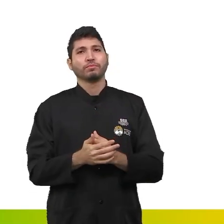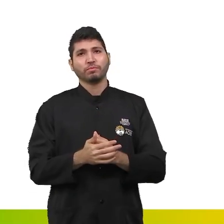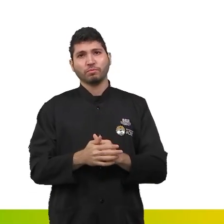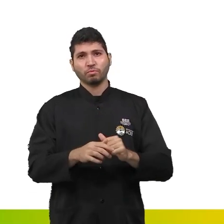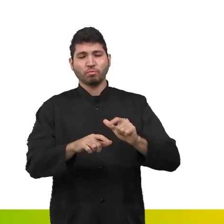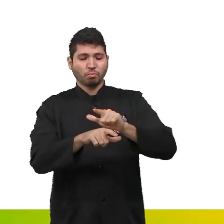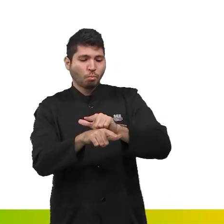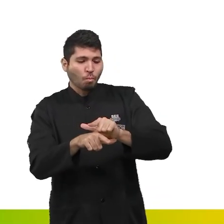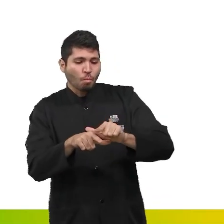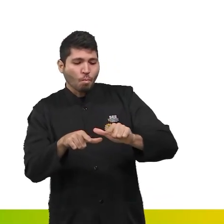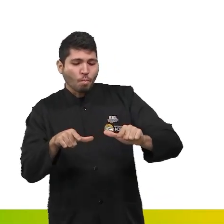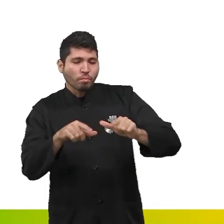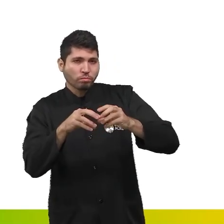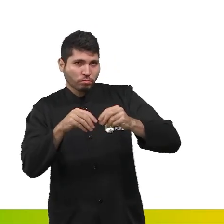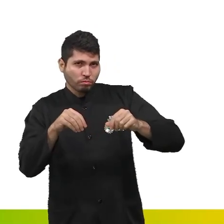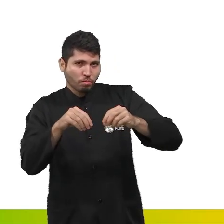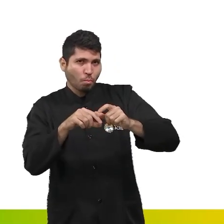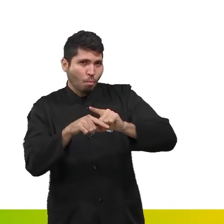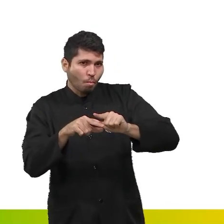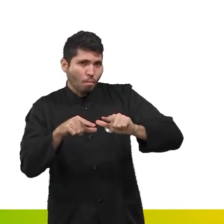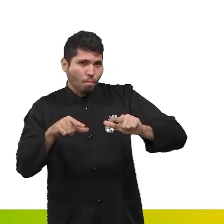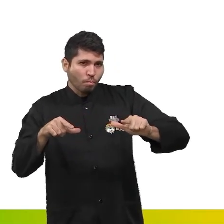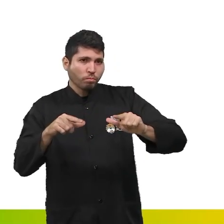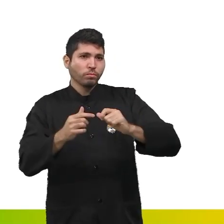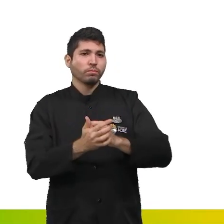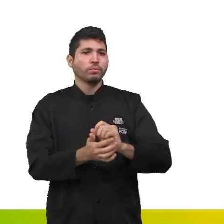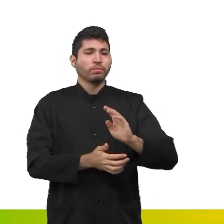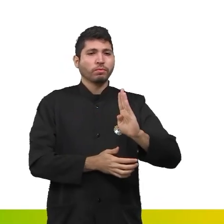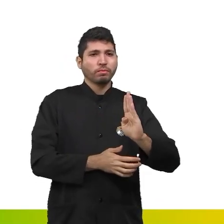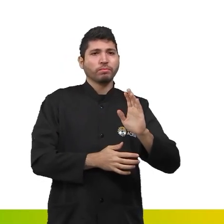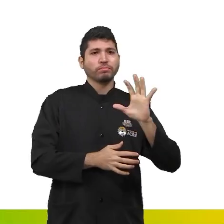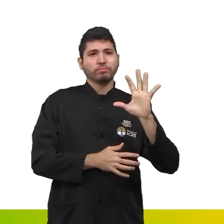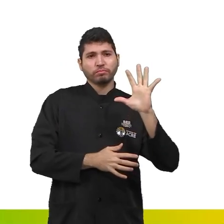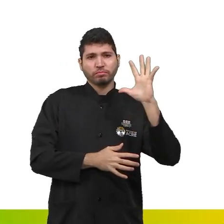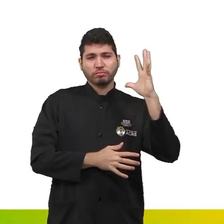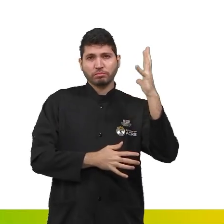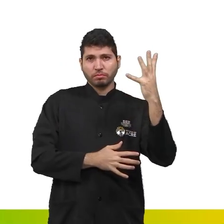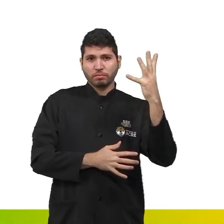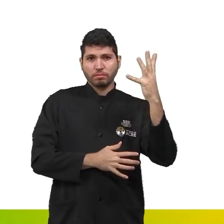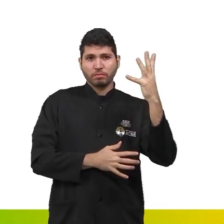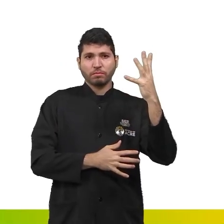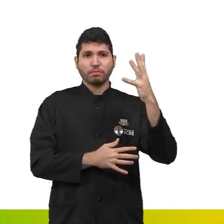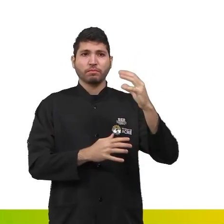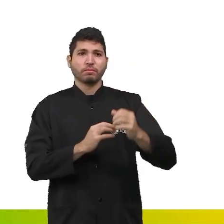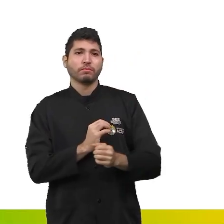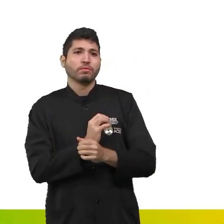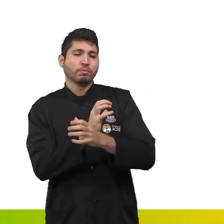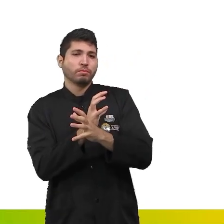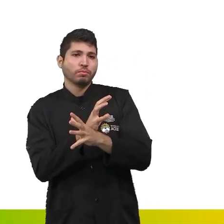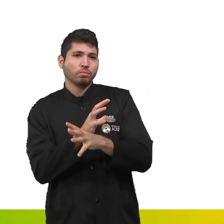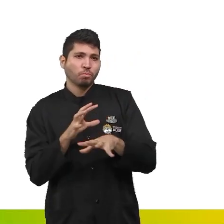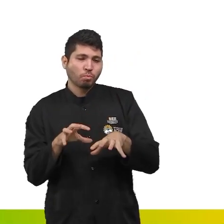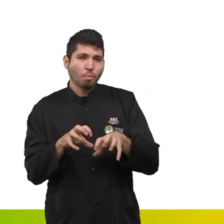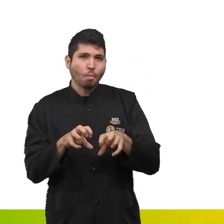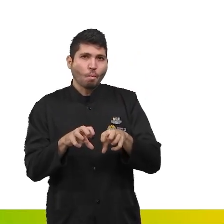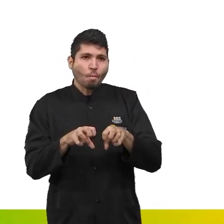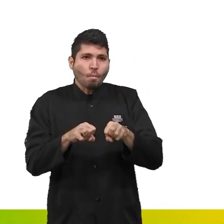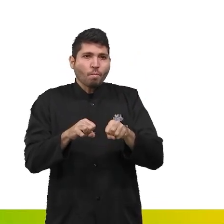atividade agrícola. B: clima seco, e ausência de rios